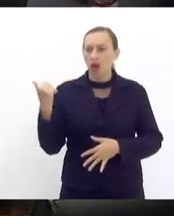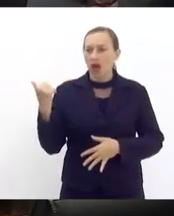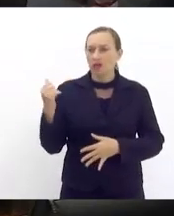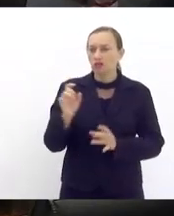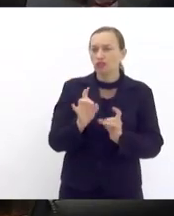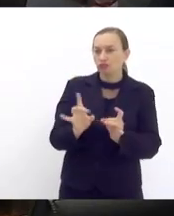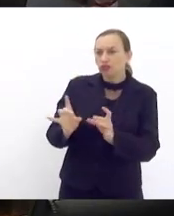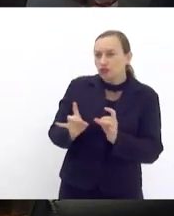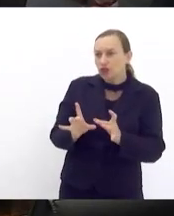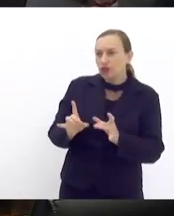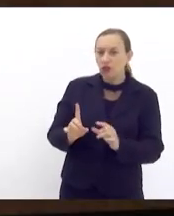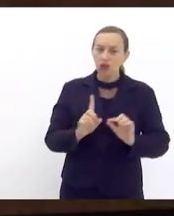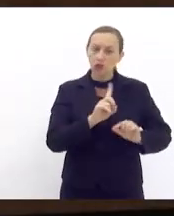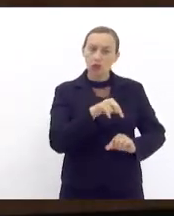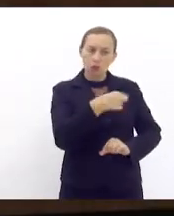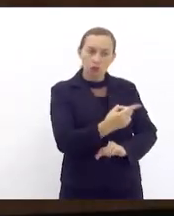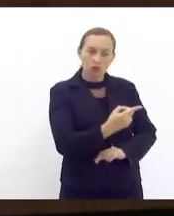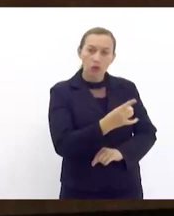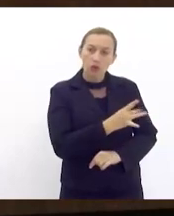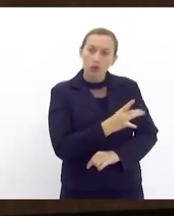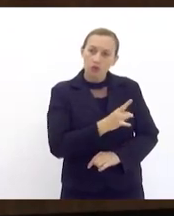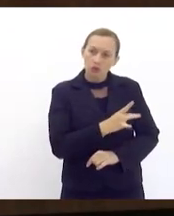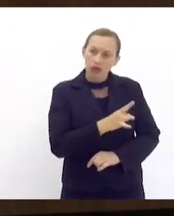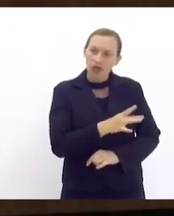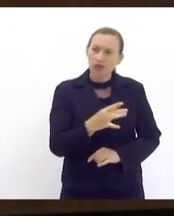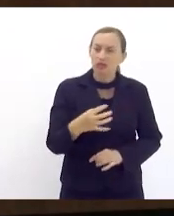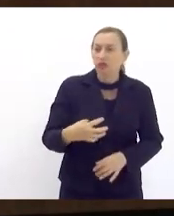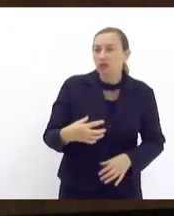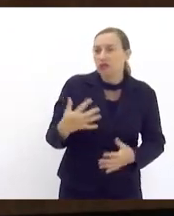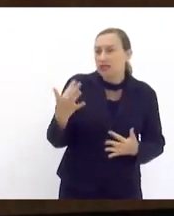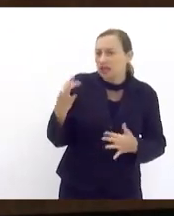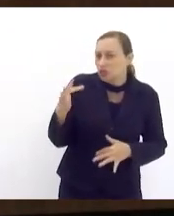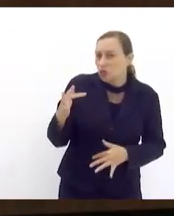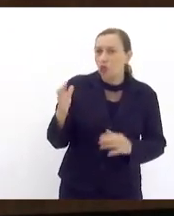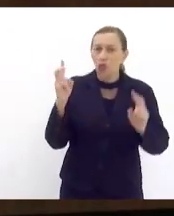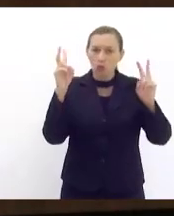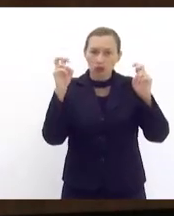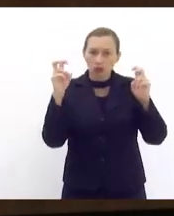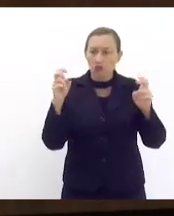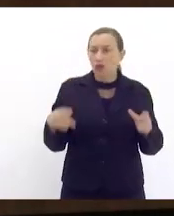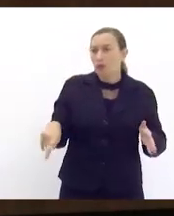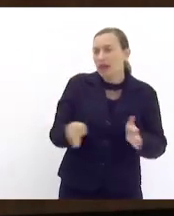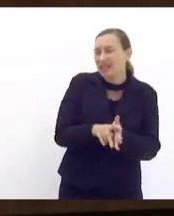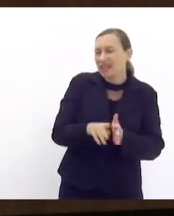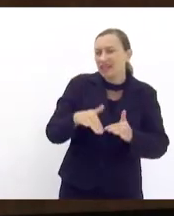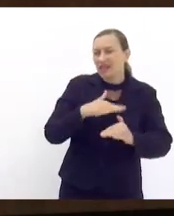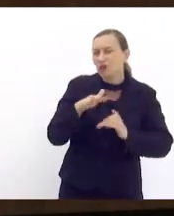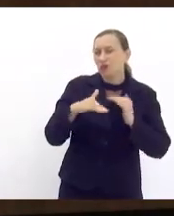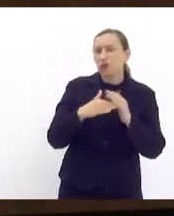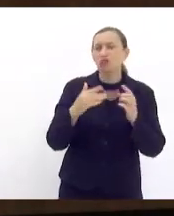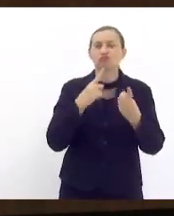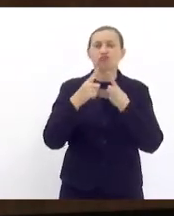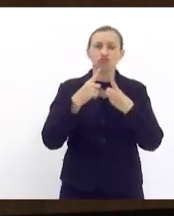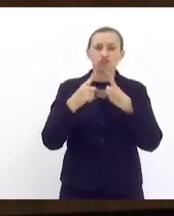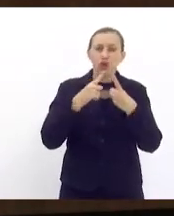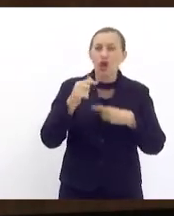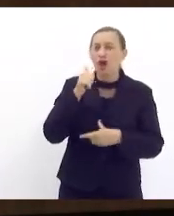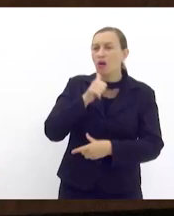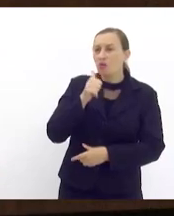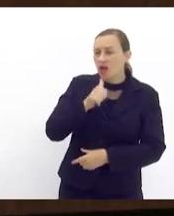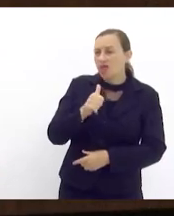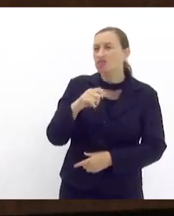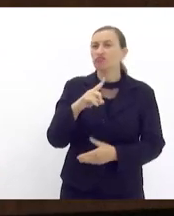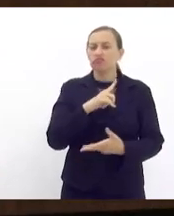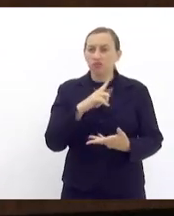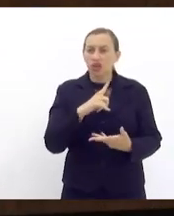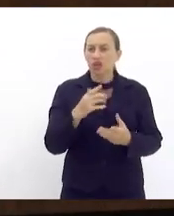que se encute em relação à questão da dor e outras isso daí faz parte de toda uma discussão que as mulheres têm tido